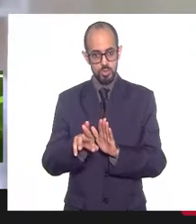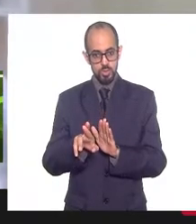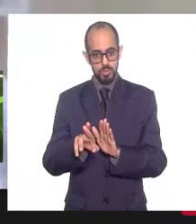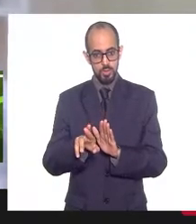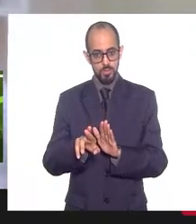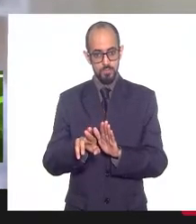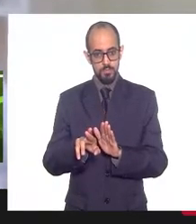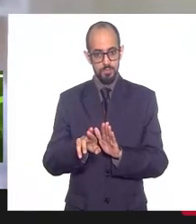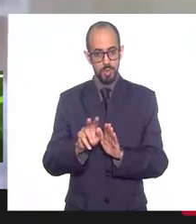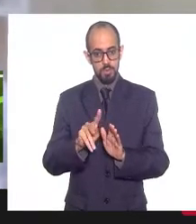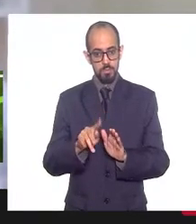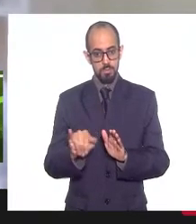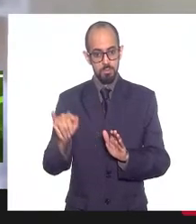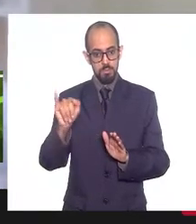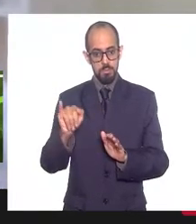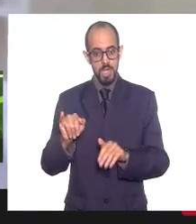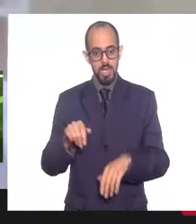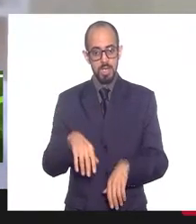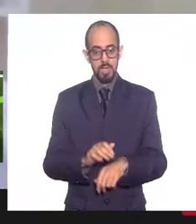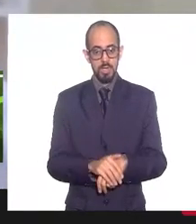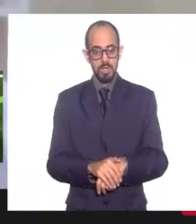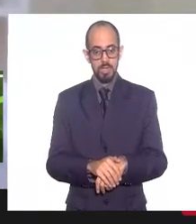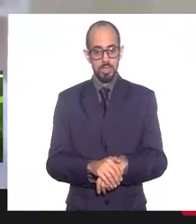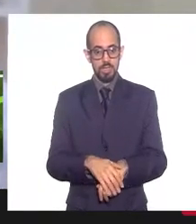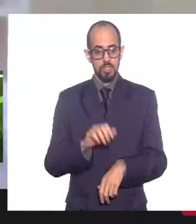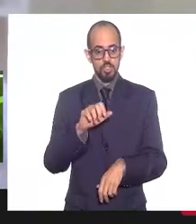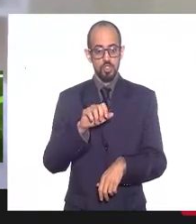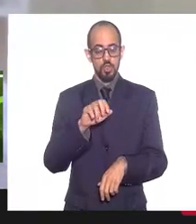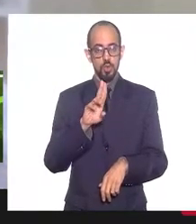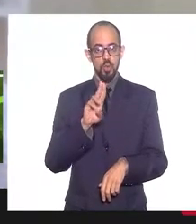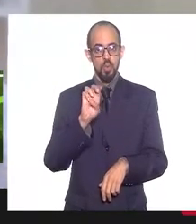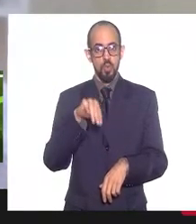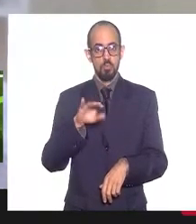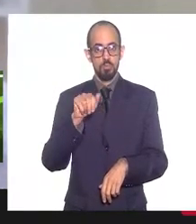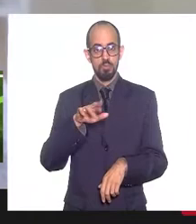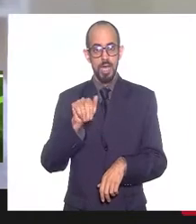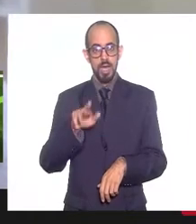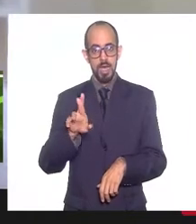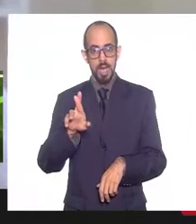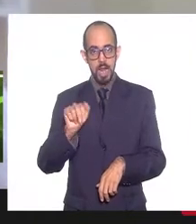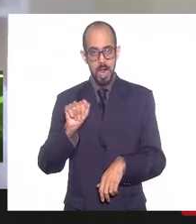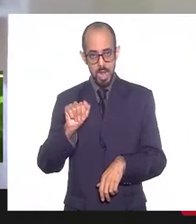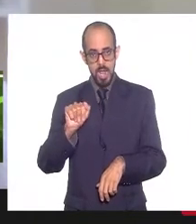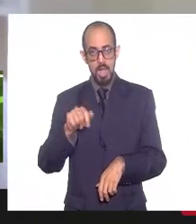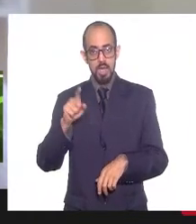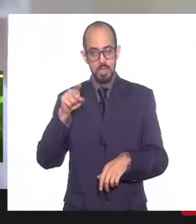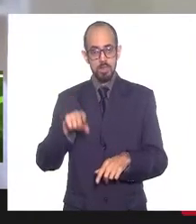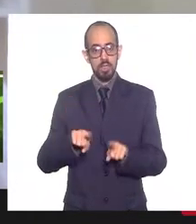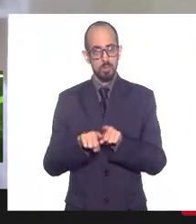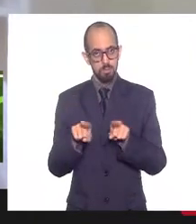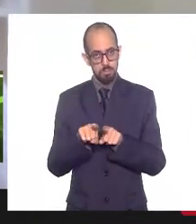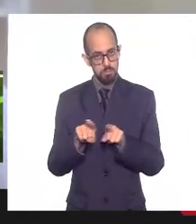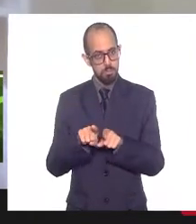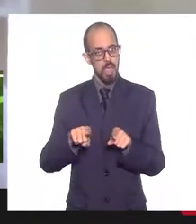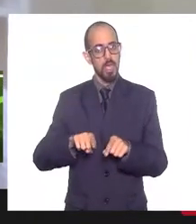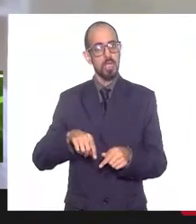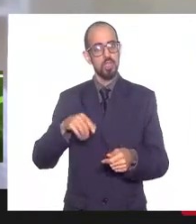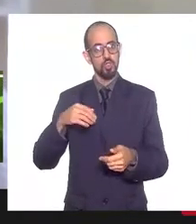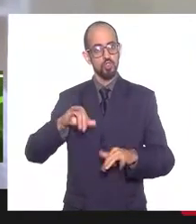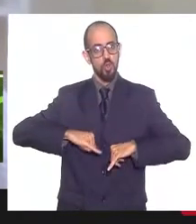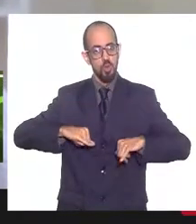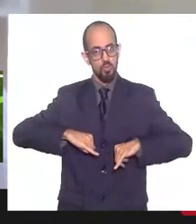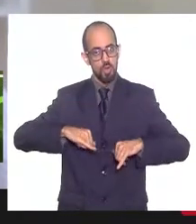do Ilê Axel Miairá, onde sofreu, primeiro, uma intolerância que